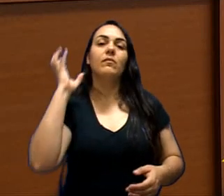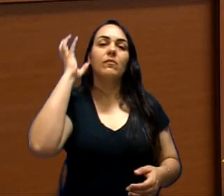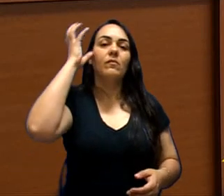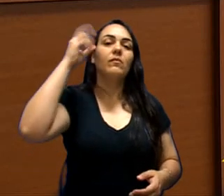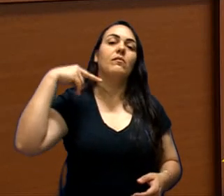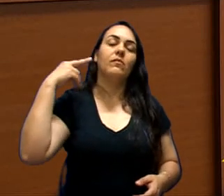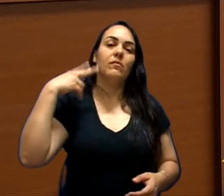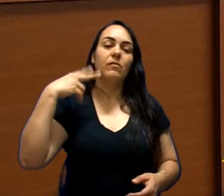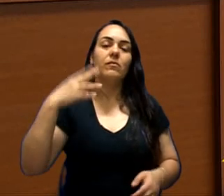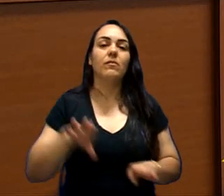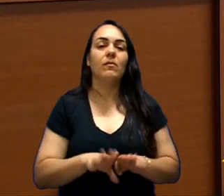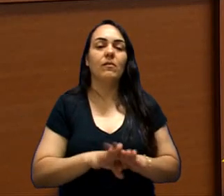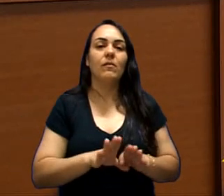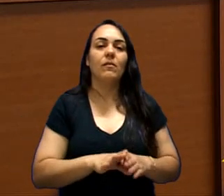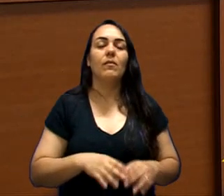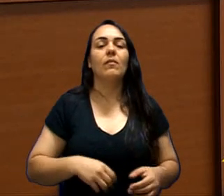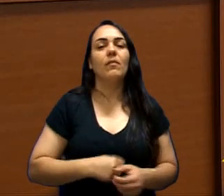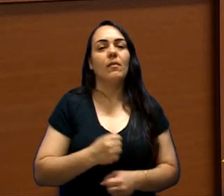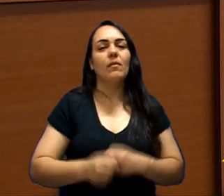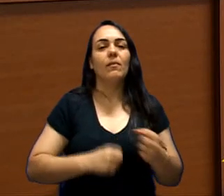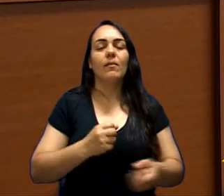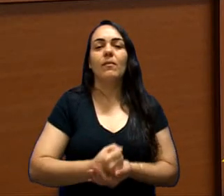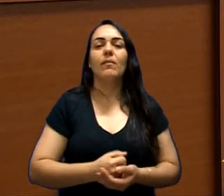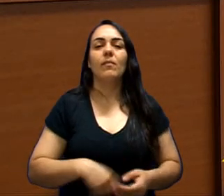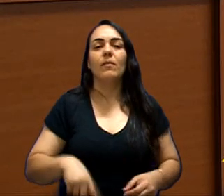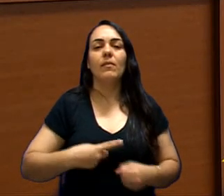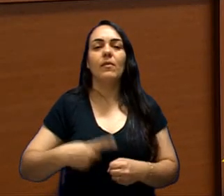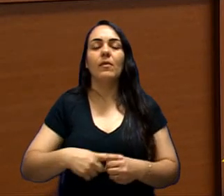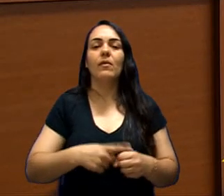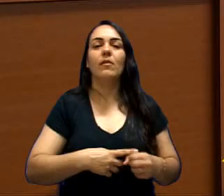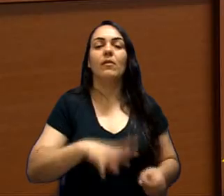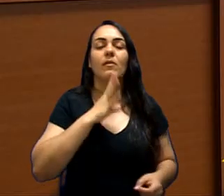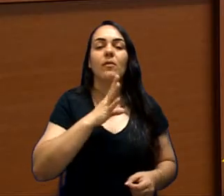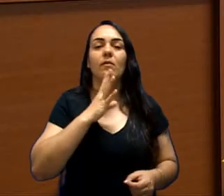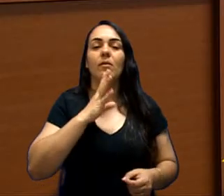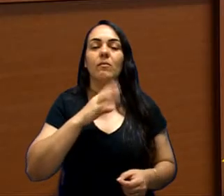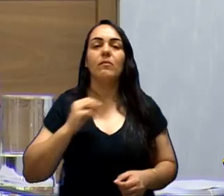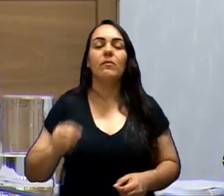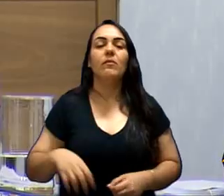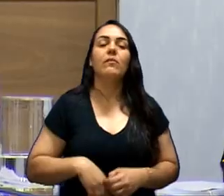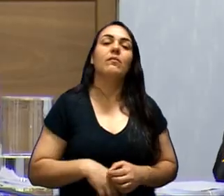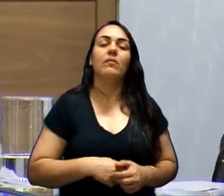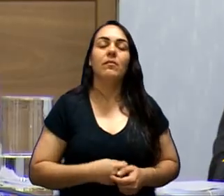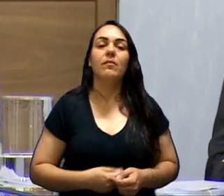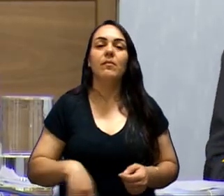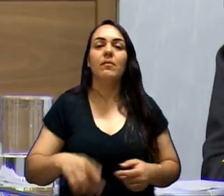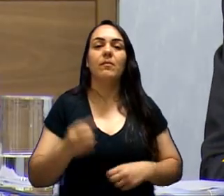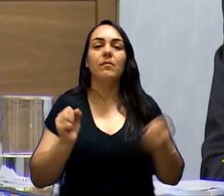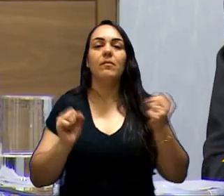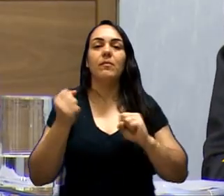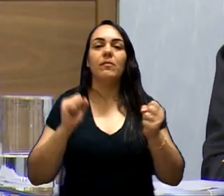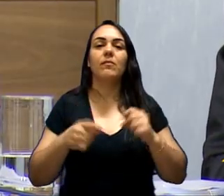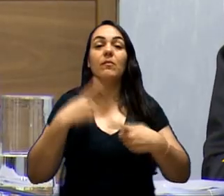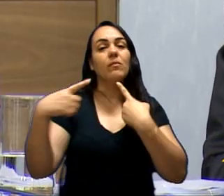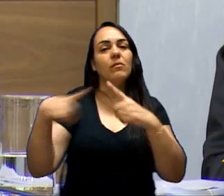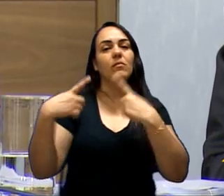Garcia. Proíbe no âmbito do município de Sorocaba a exigência de reconhecimento de firma para fins de indicação do condutor infrator. Em discussão.